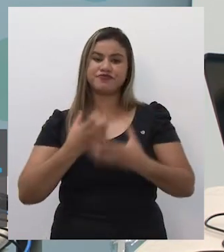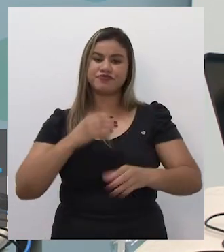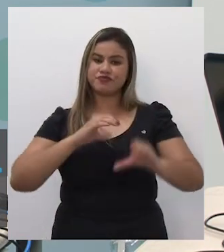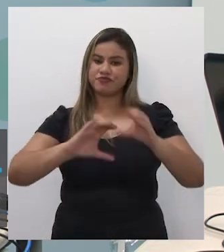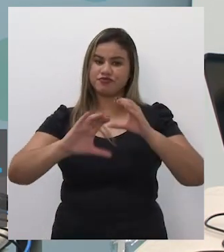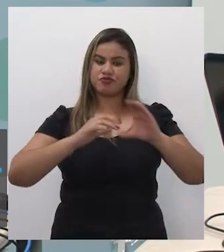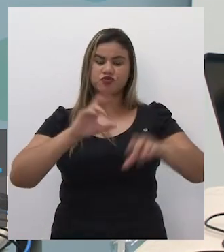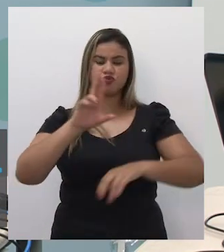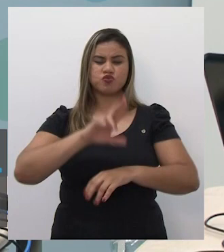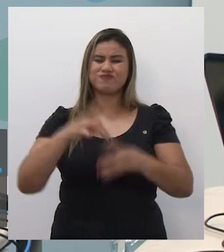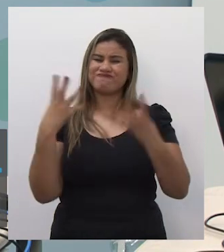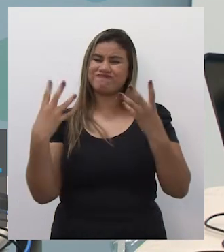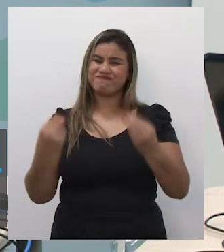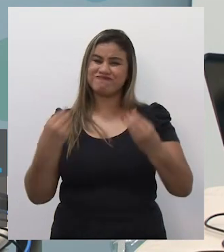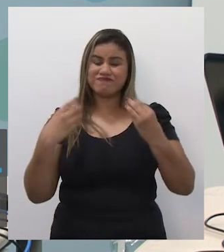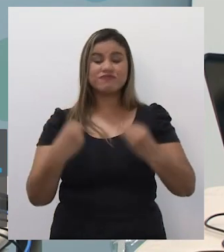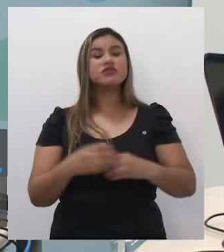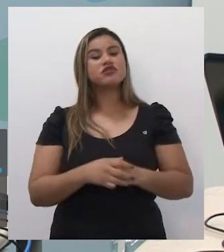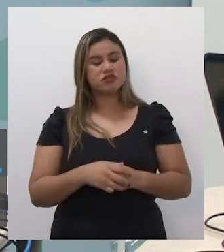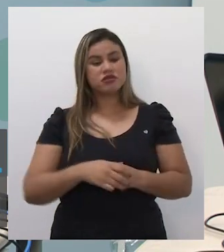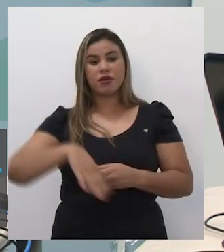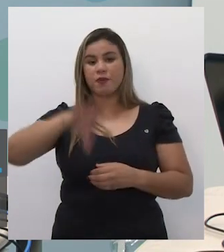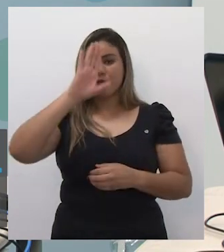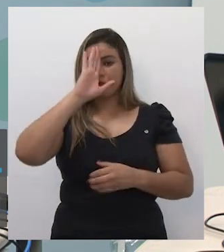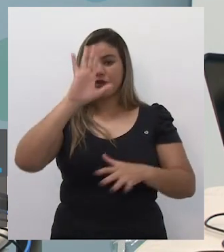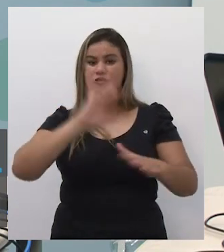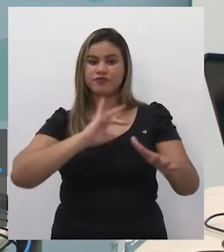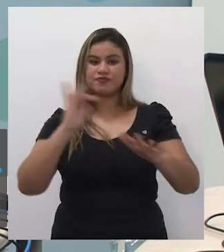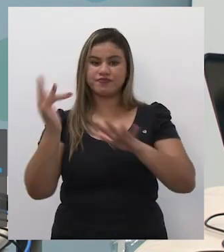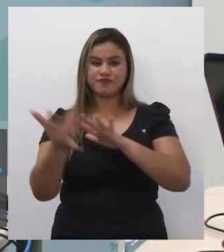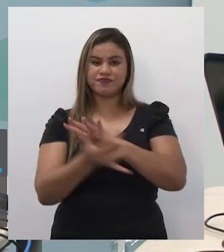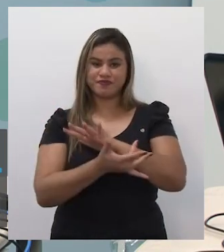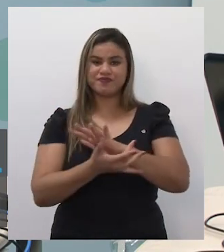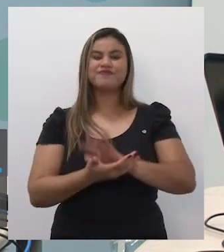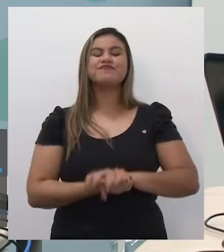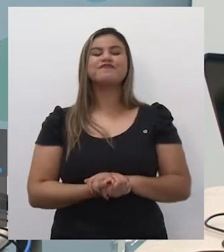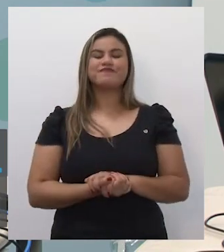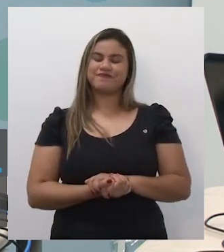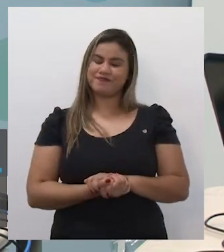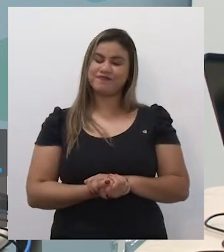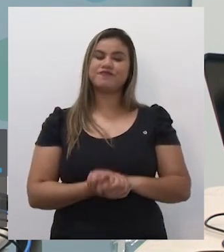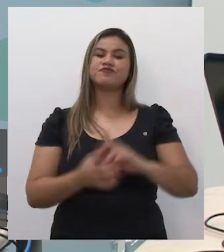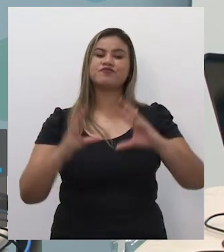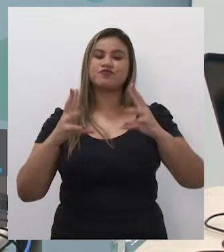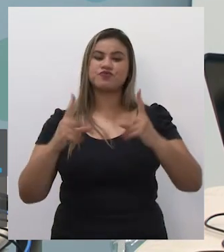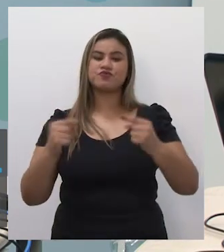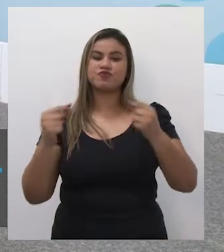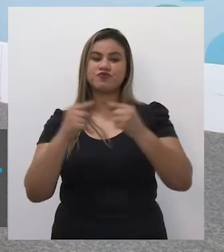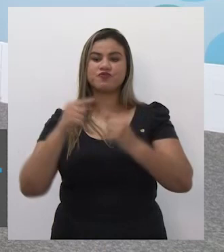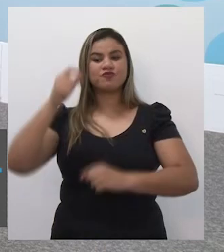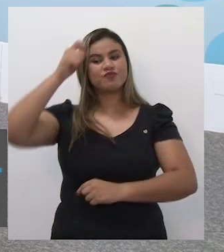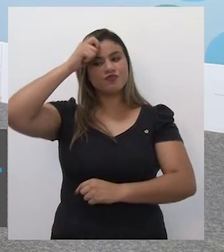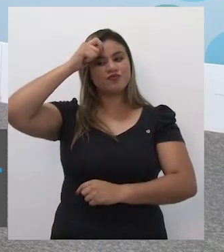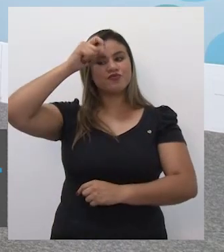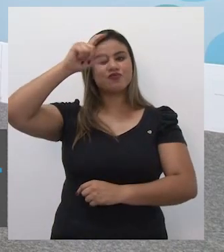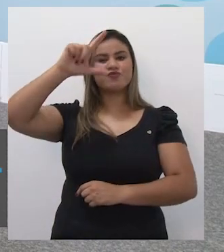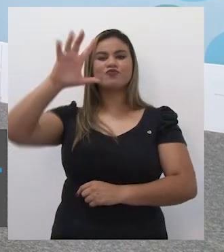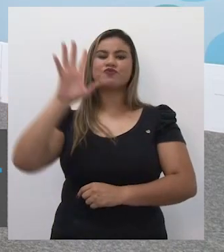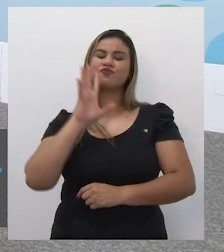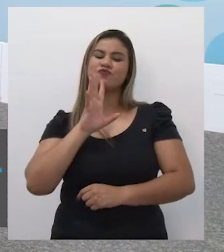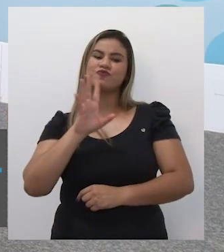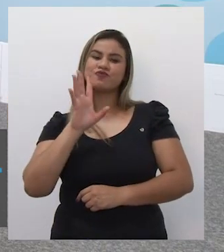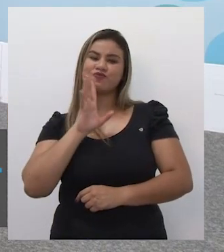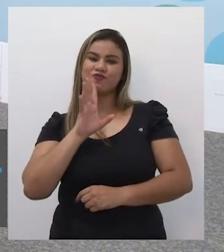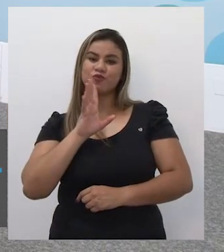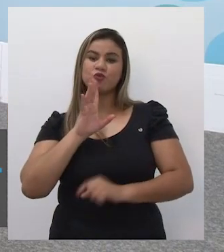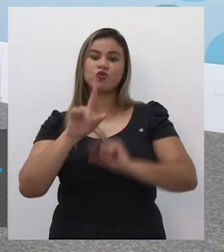amplamente usadas, né? Em especial as redes sociais, né? E isso tudo vai gerar uma cultura muito interessante, a